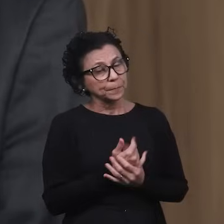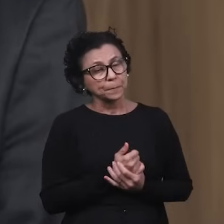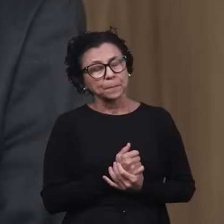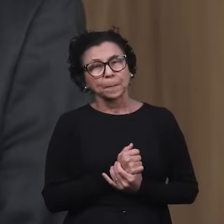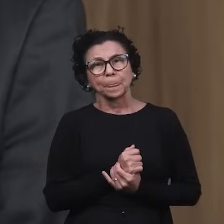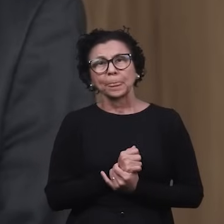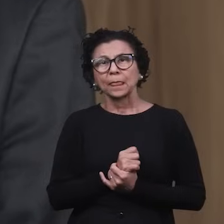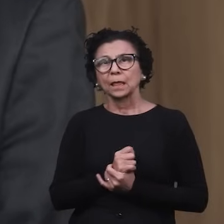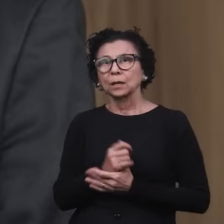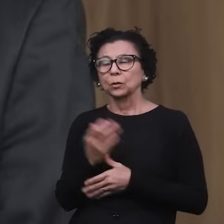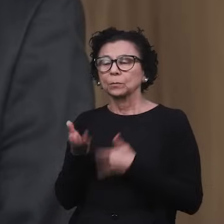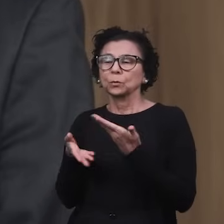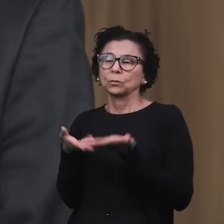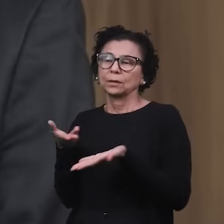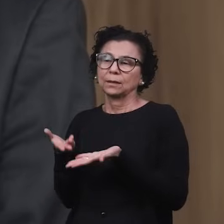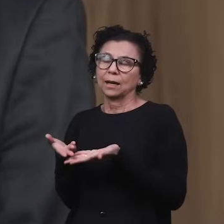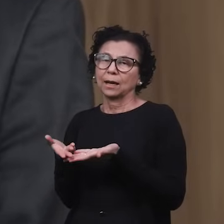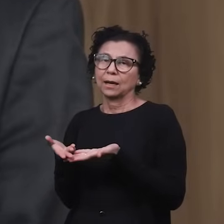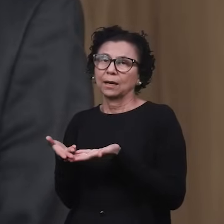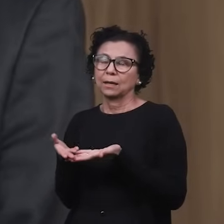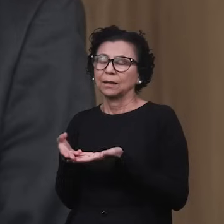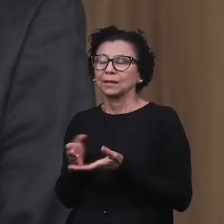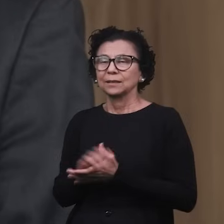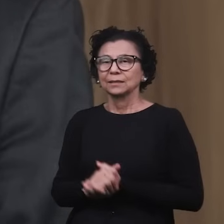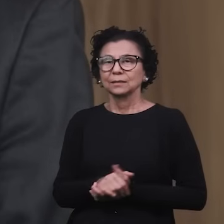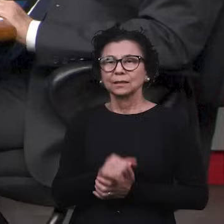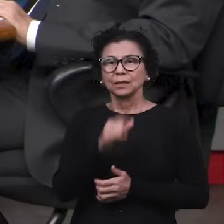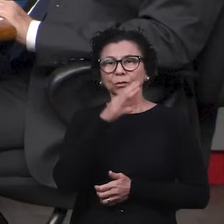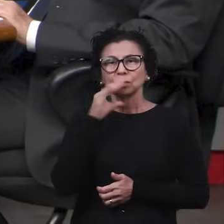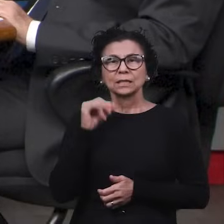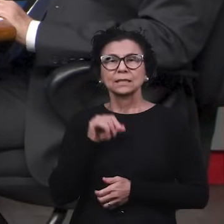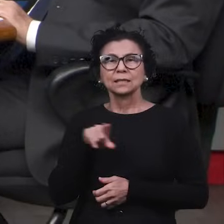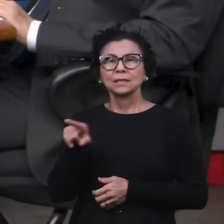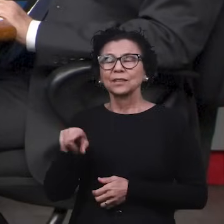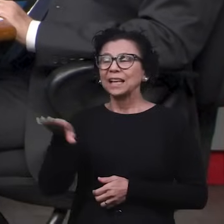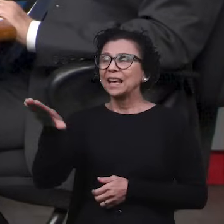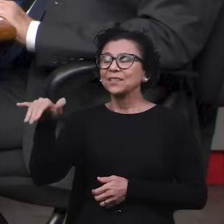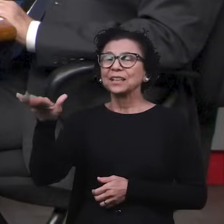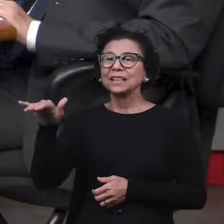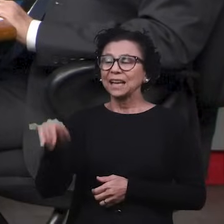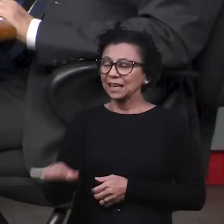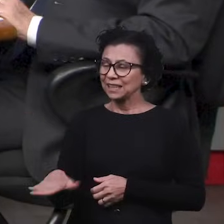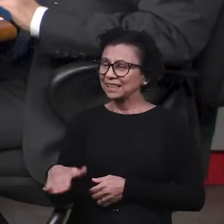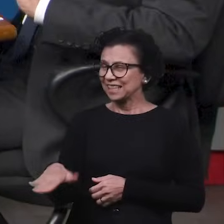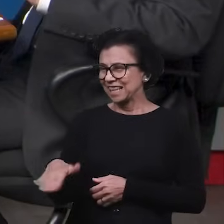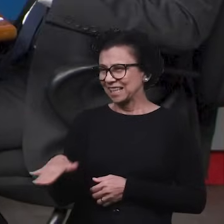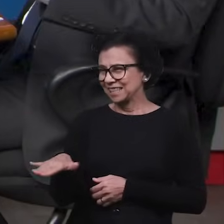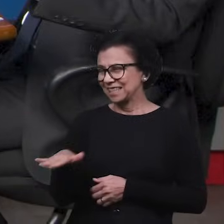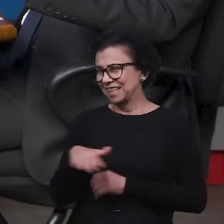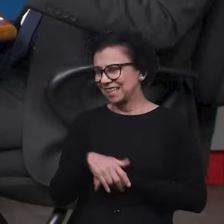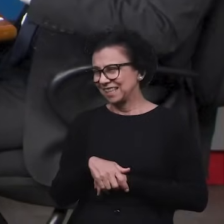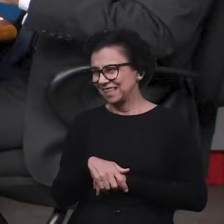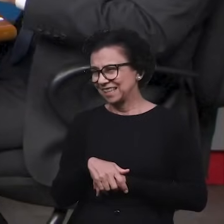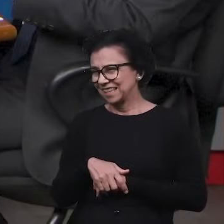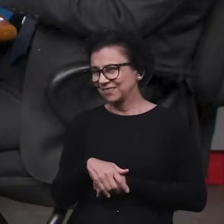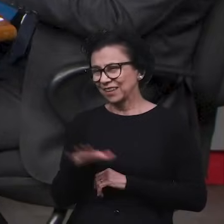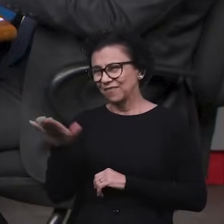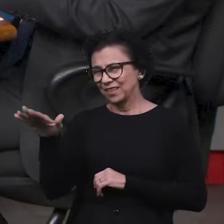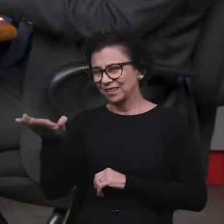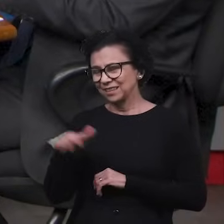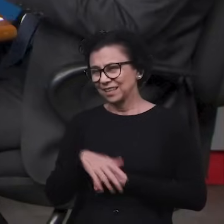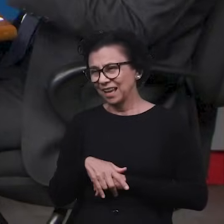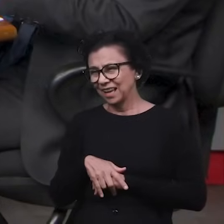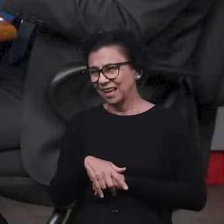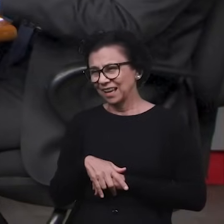você chamar um adolescente de criança, você matou, você arranjou um inimigo, você não pode fazer isso. Não pode. Você tem de tratá-lo como adulto, mas